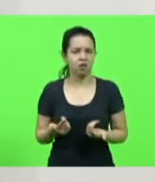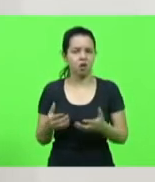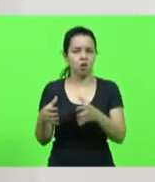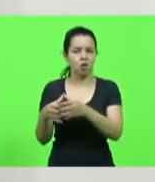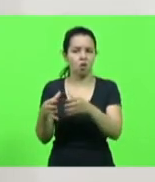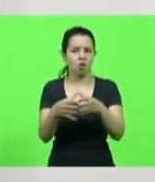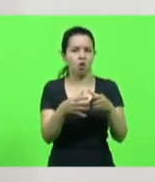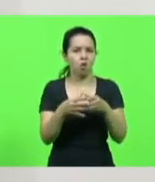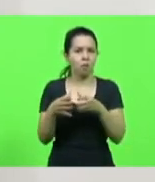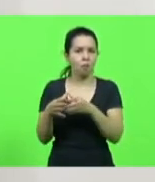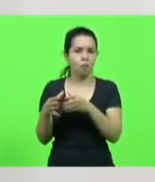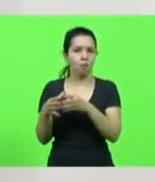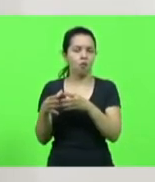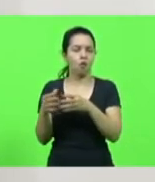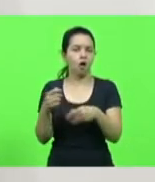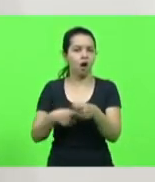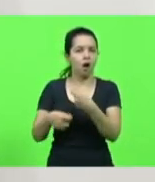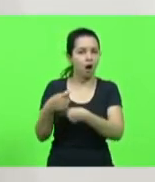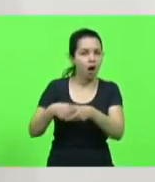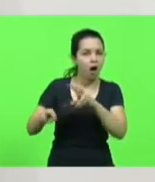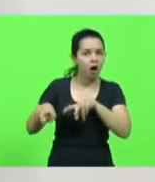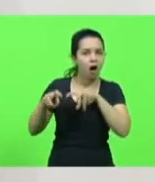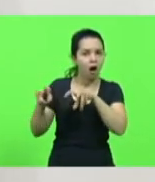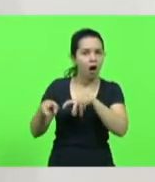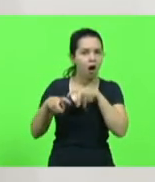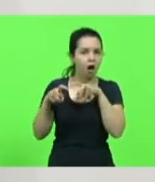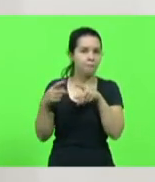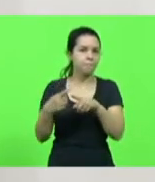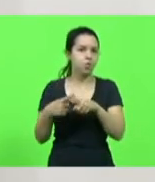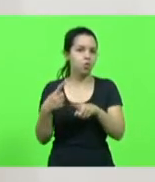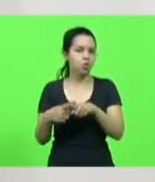revolucionário, instituição pública.